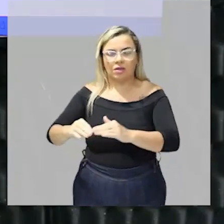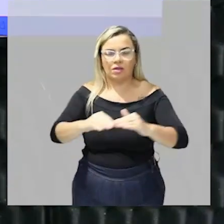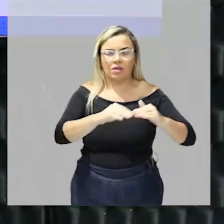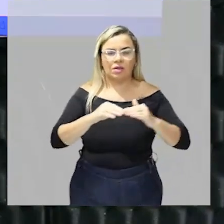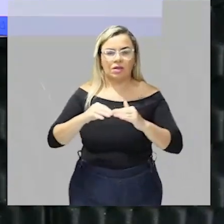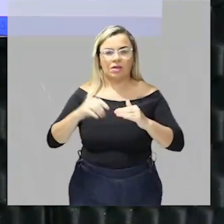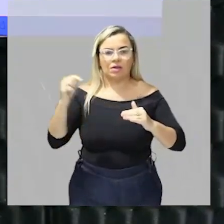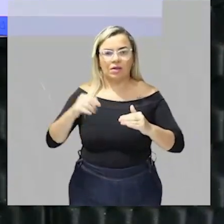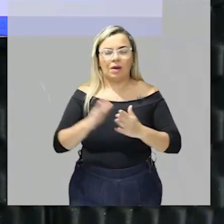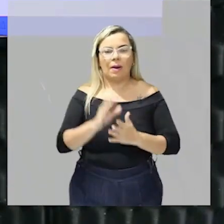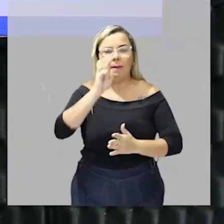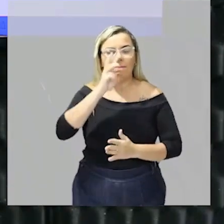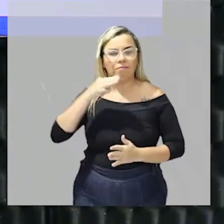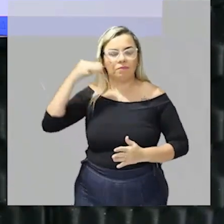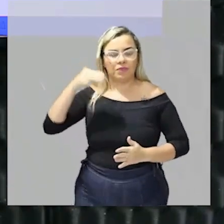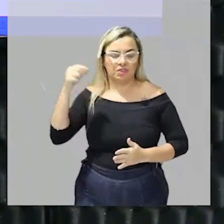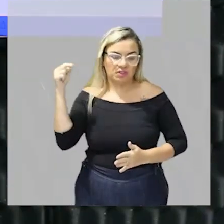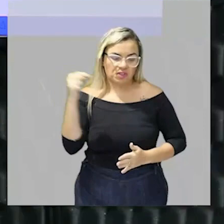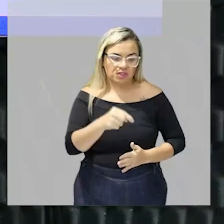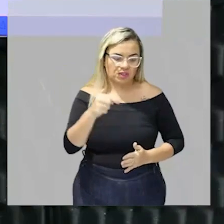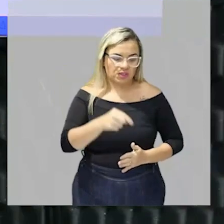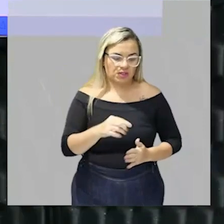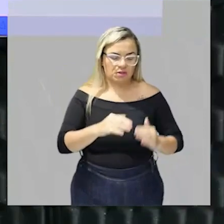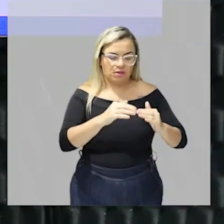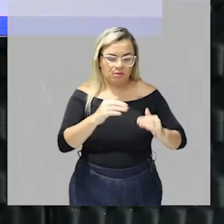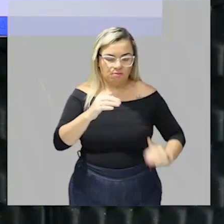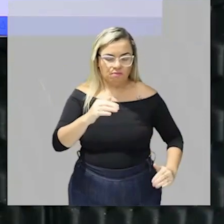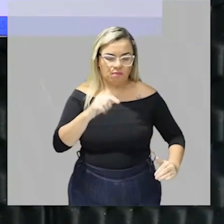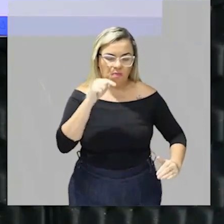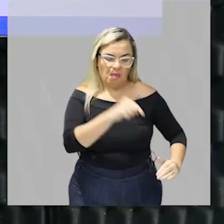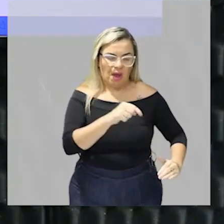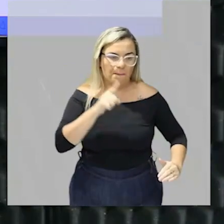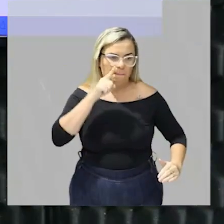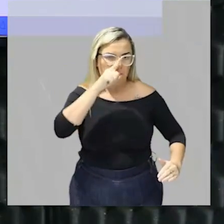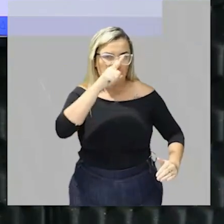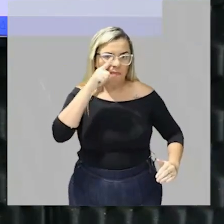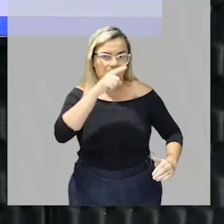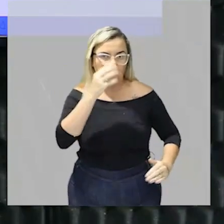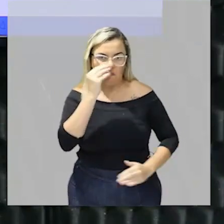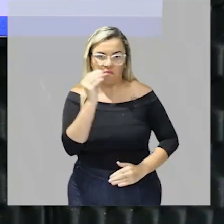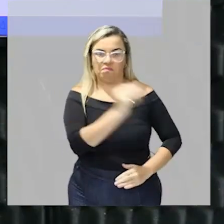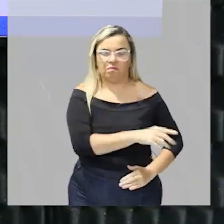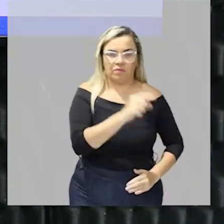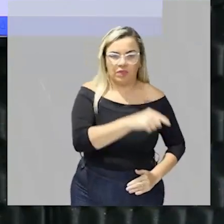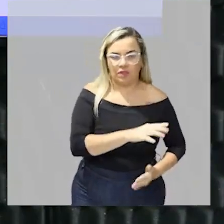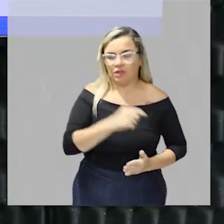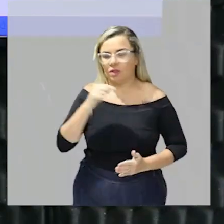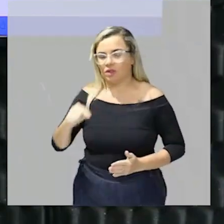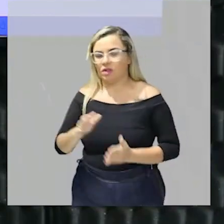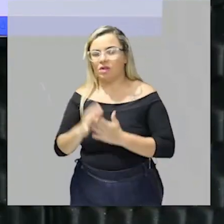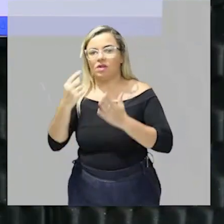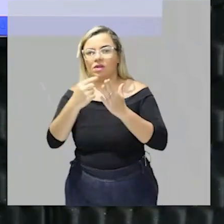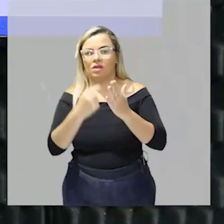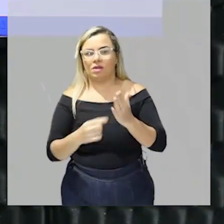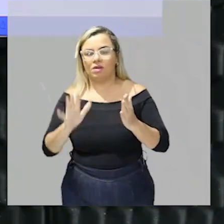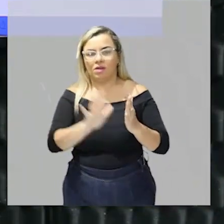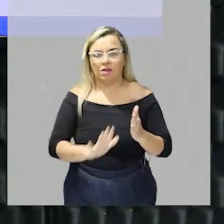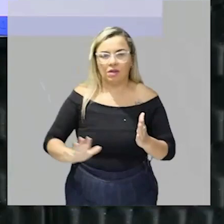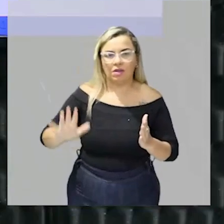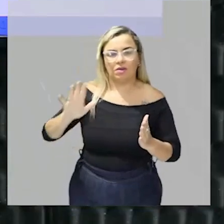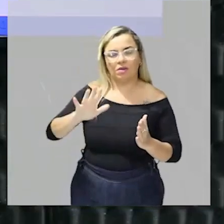Como nocivos e perigosos, inferiores. O projeto do nacionalsocialismo, que é um projeto que fala